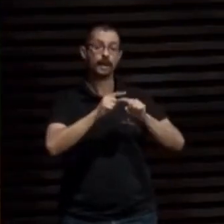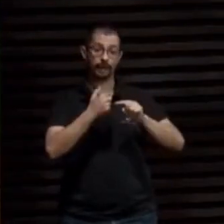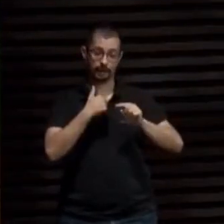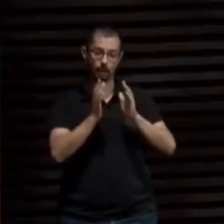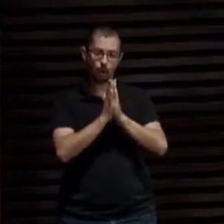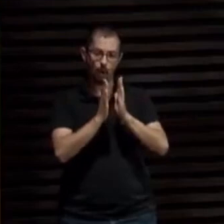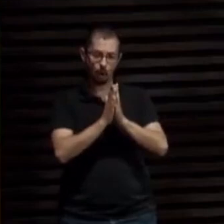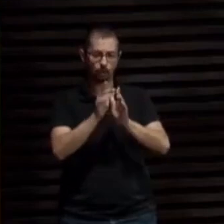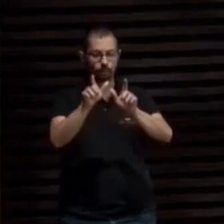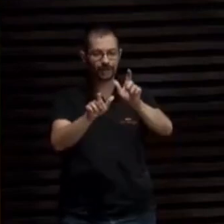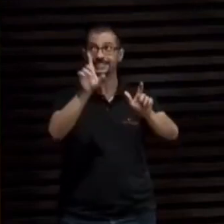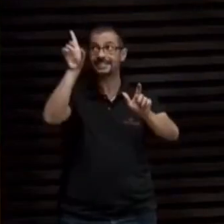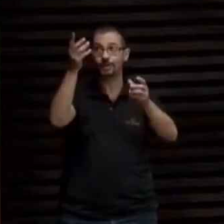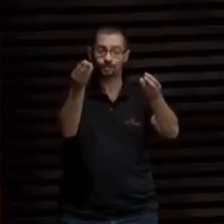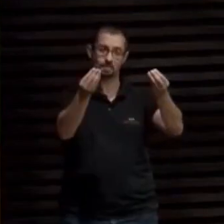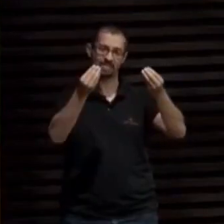que me deste.